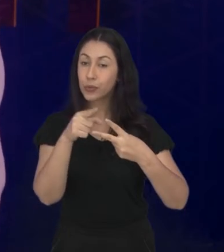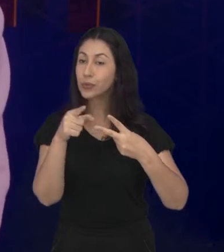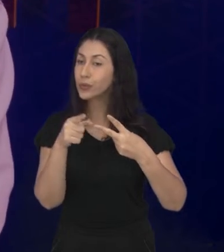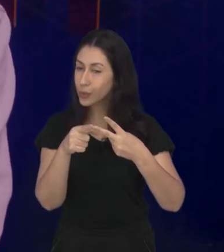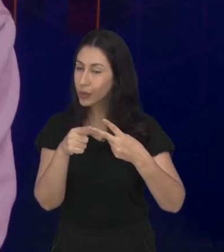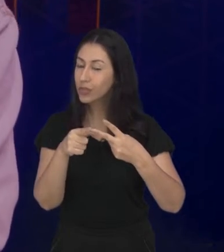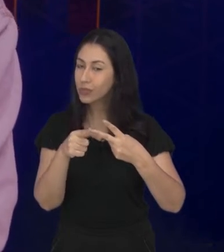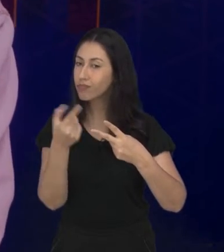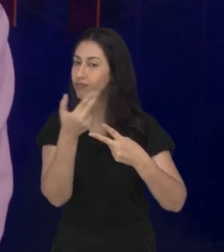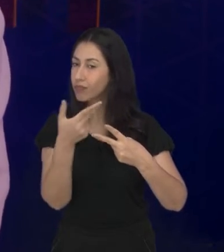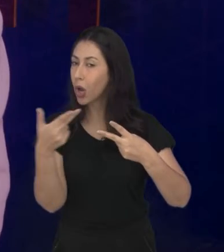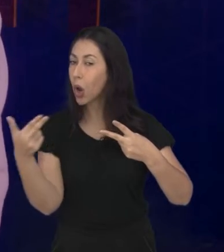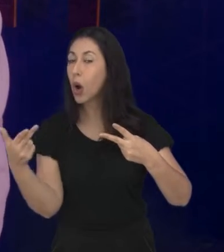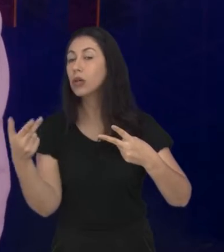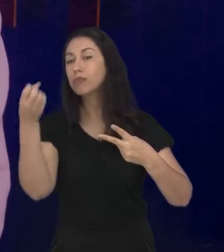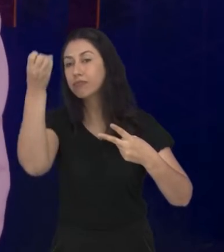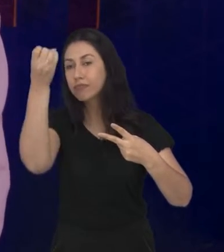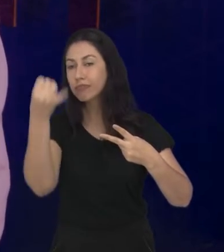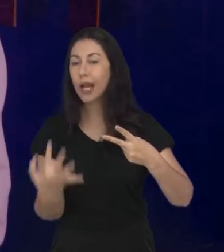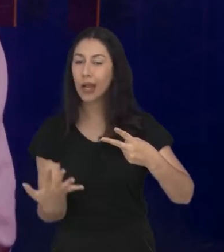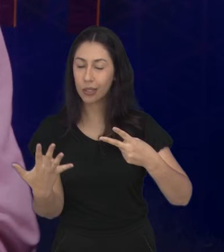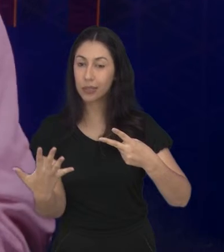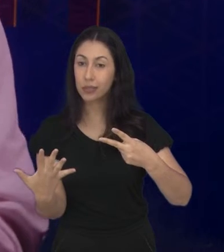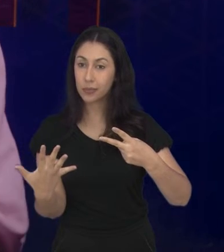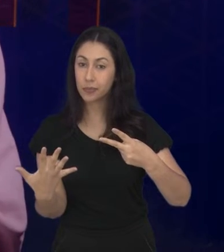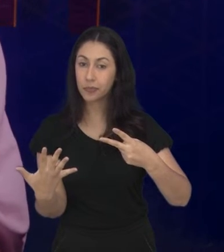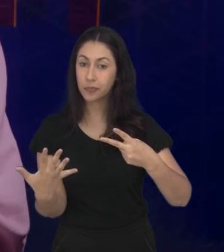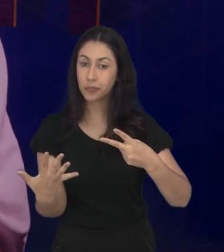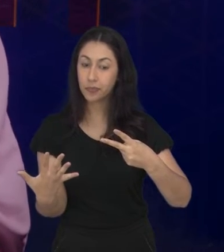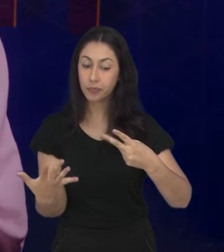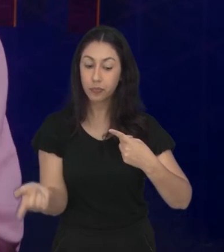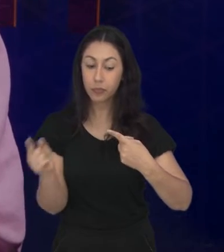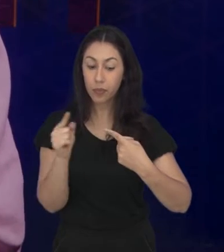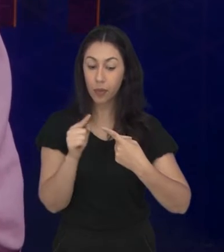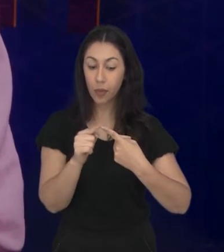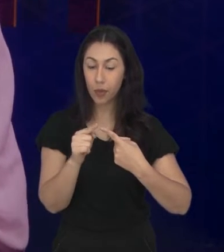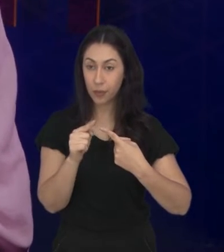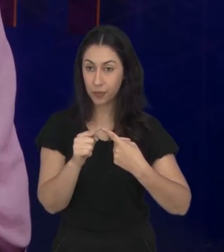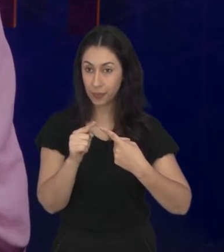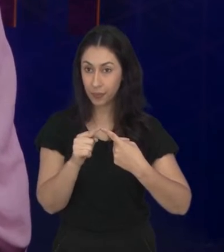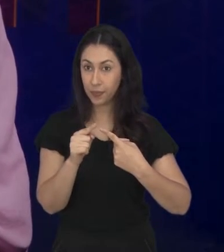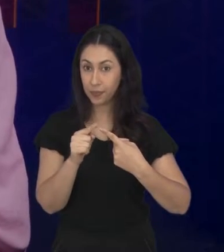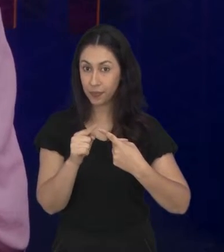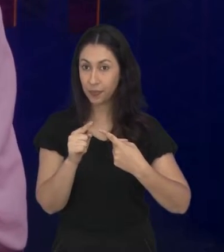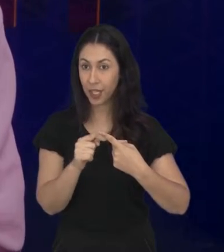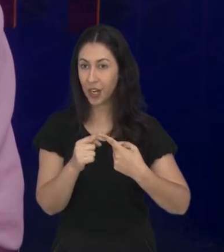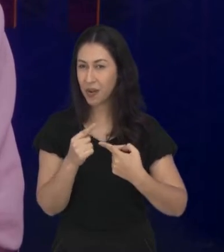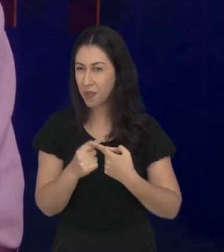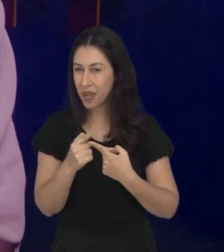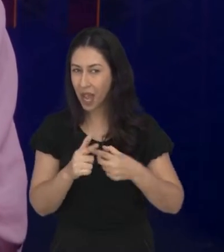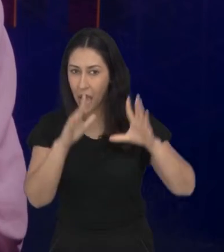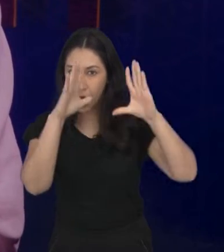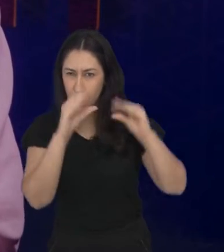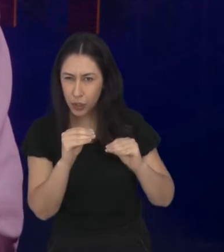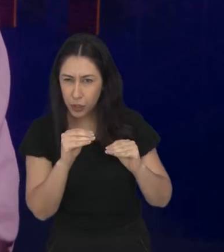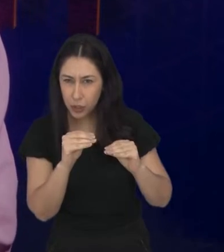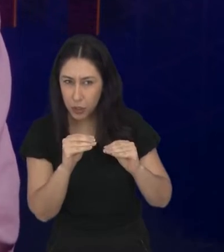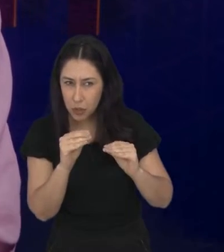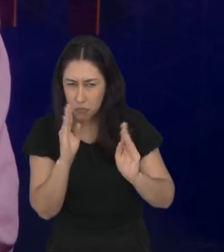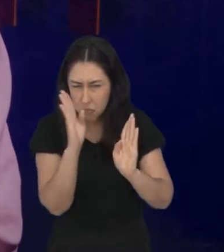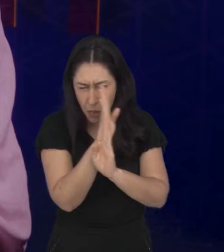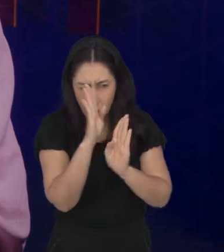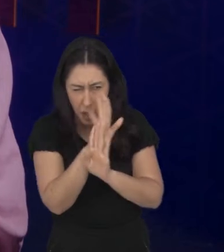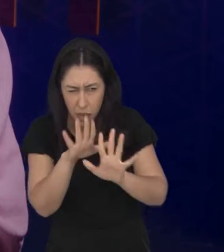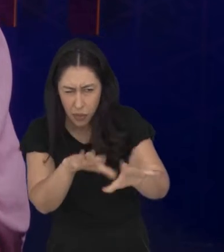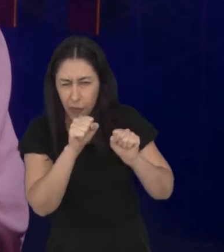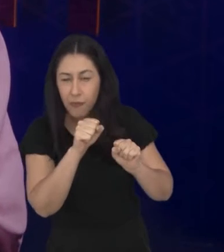que fez os animais terem esse comportamento noturno. Que o primeiro é fácil de caçar,